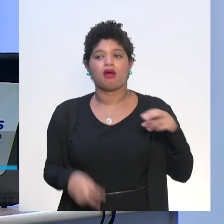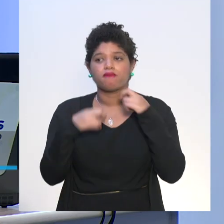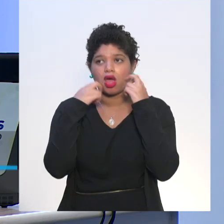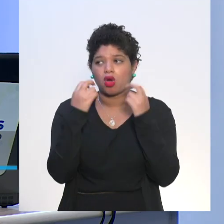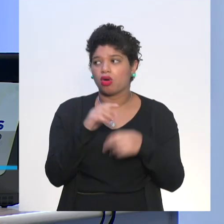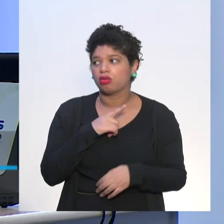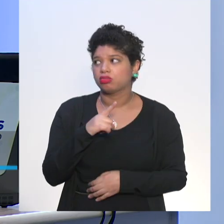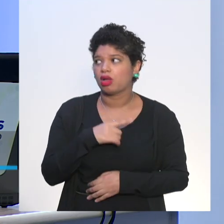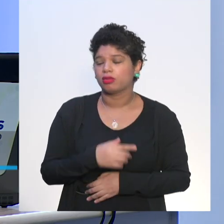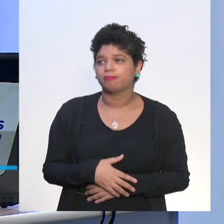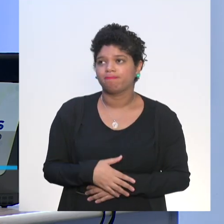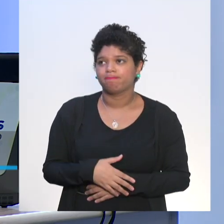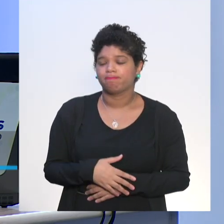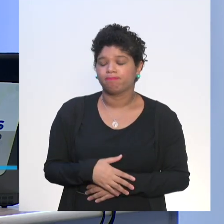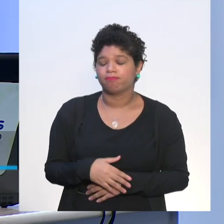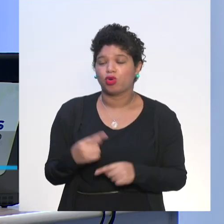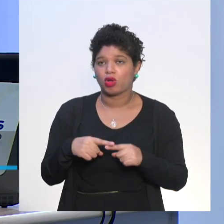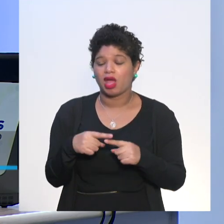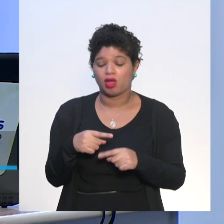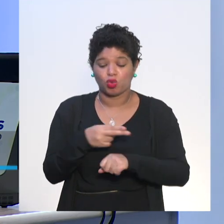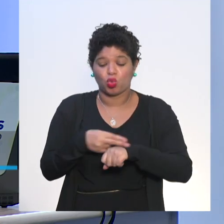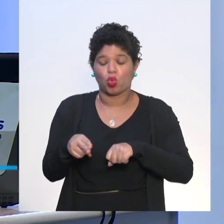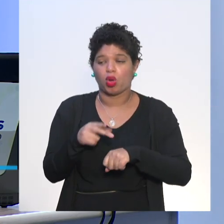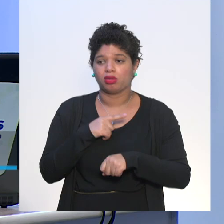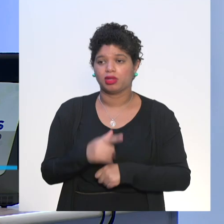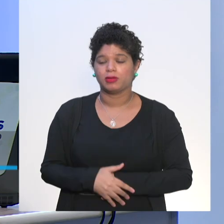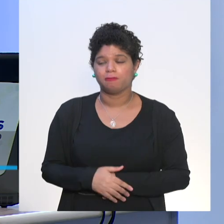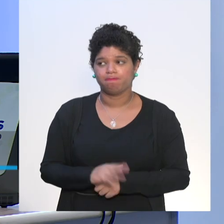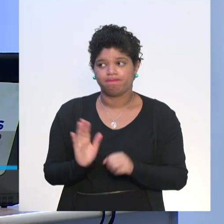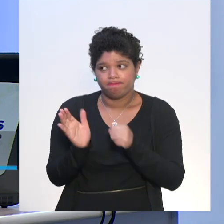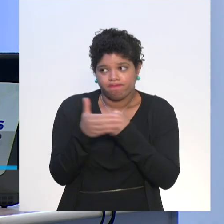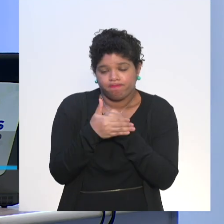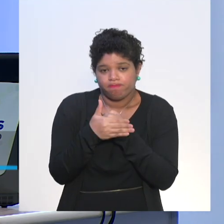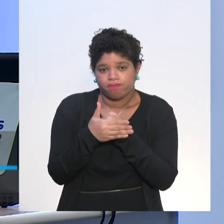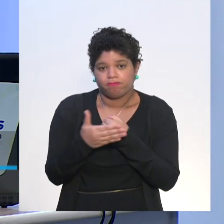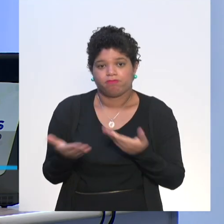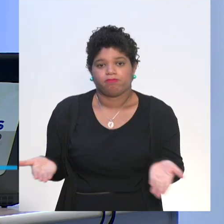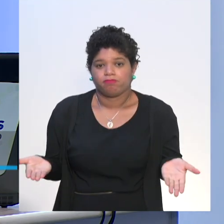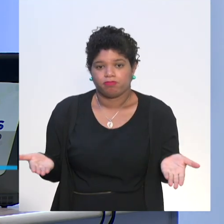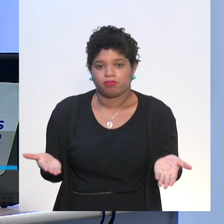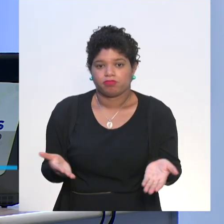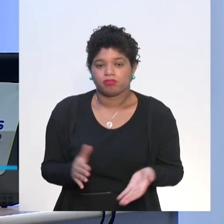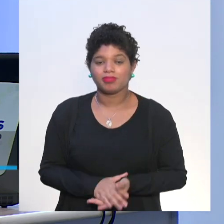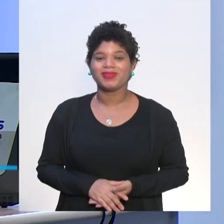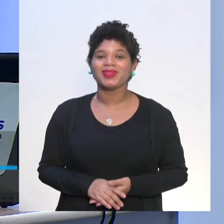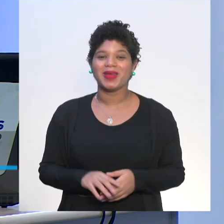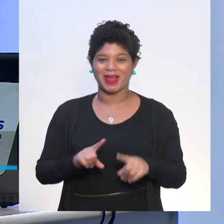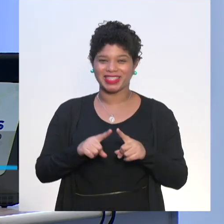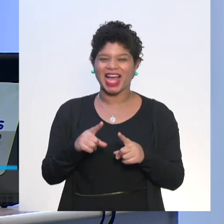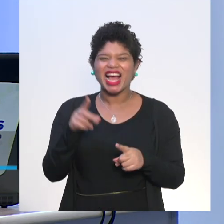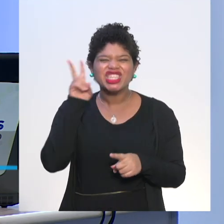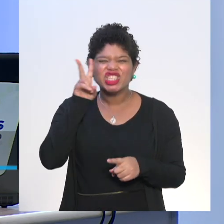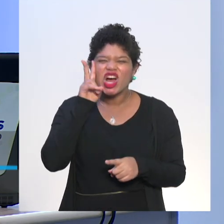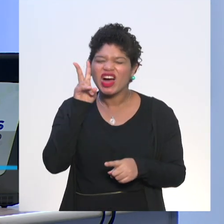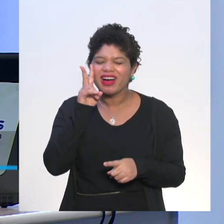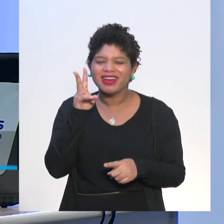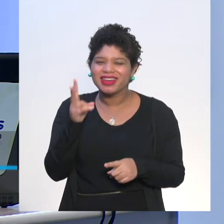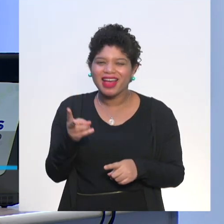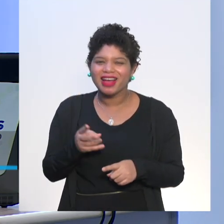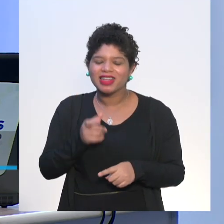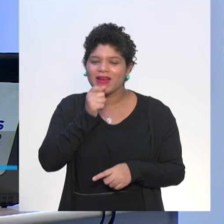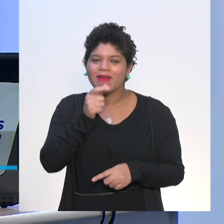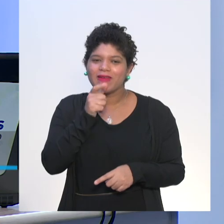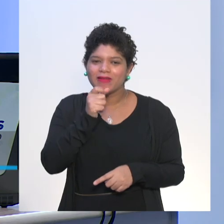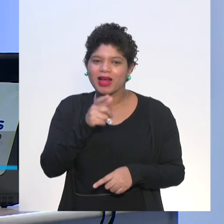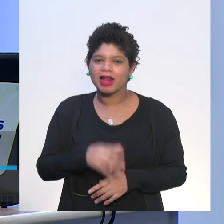nua, né? E diz a anedota que ela agora está muito nervosa e que ela